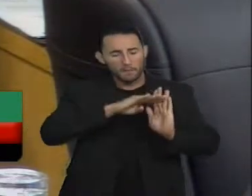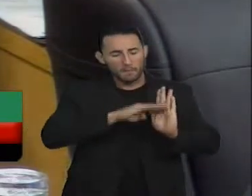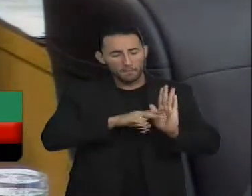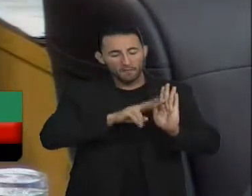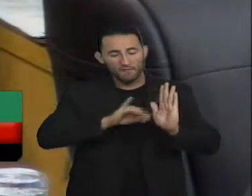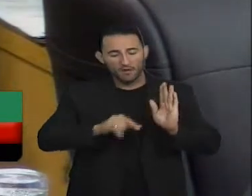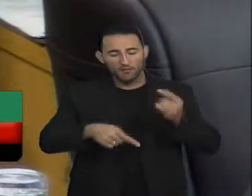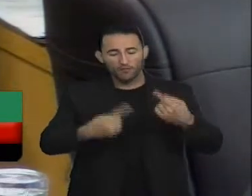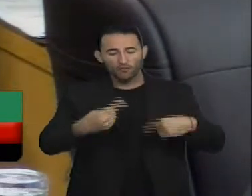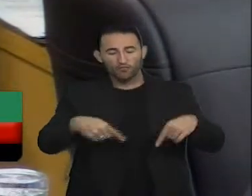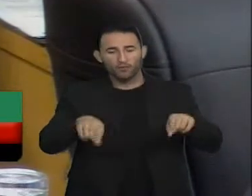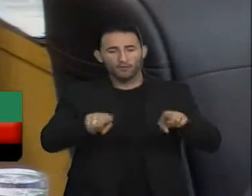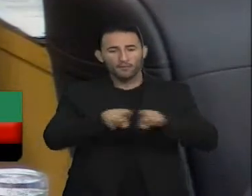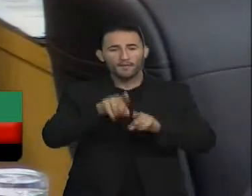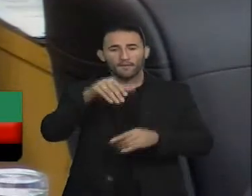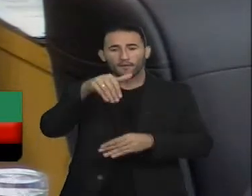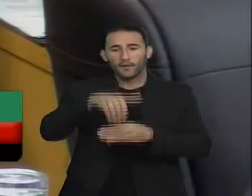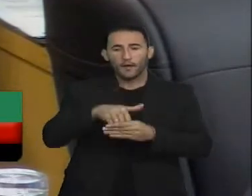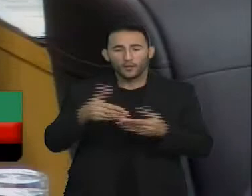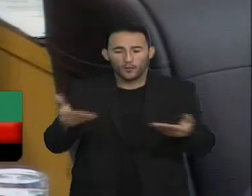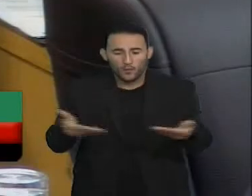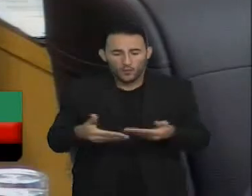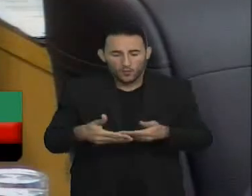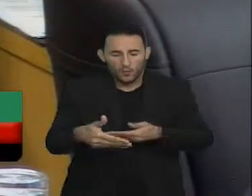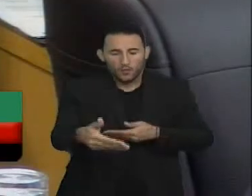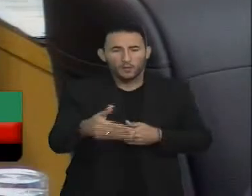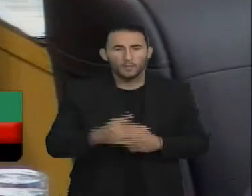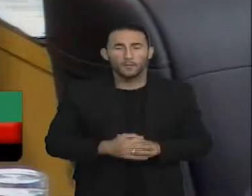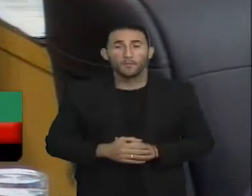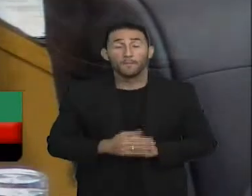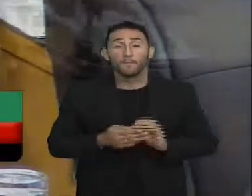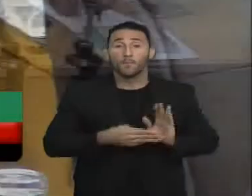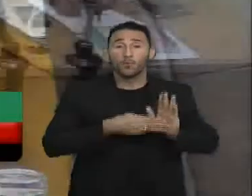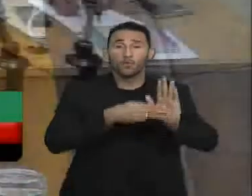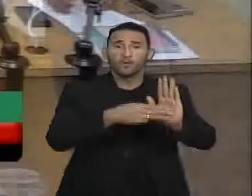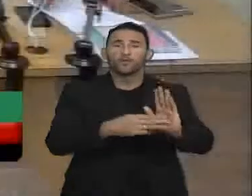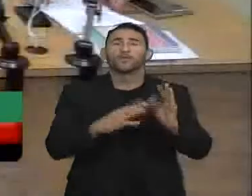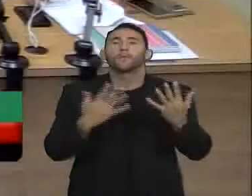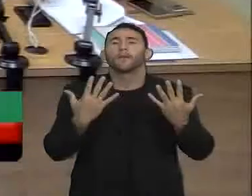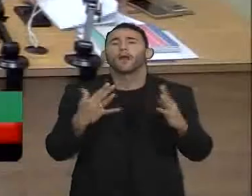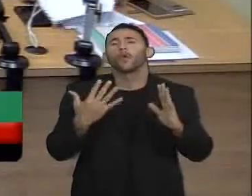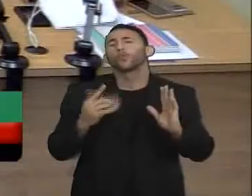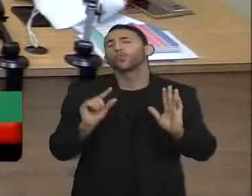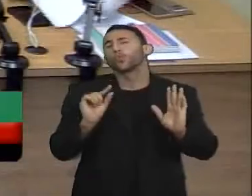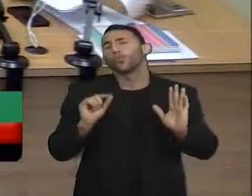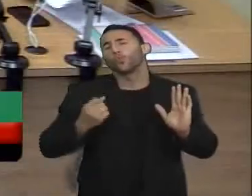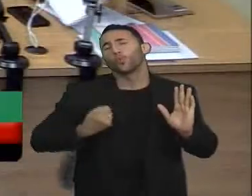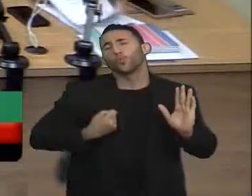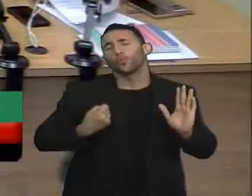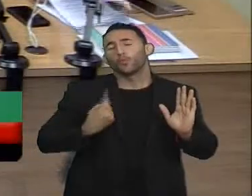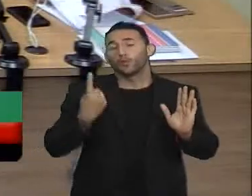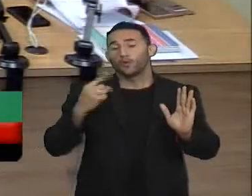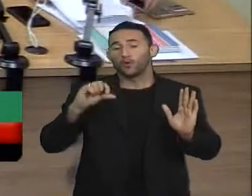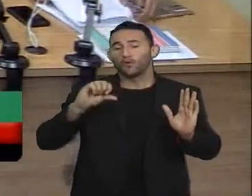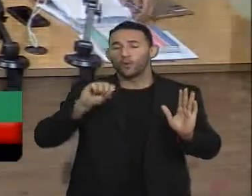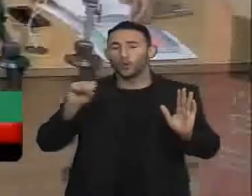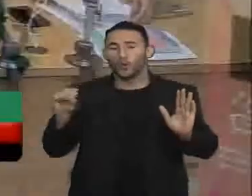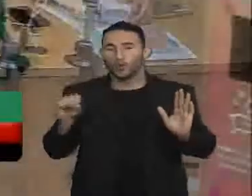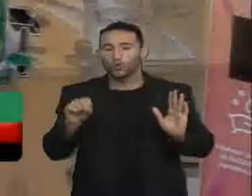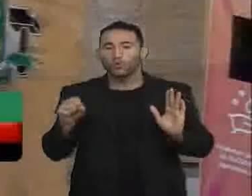ser discutido e votado na sessão. Moção de aplauso número 198